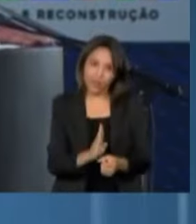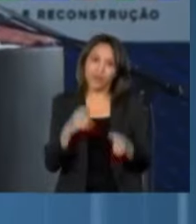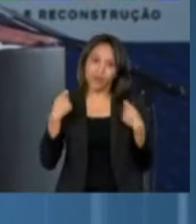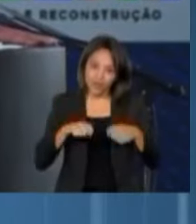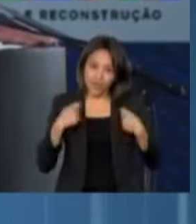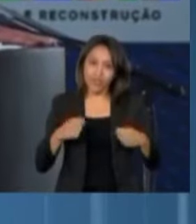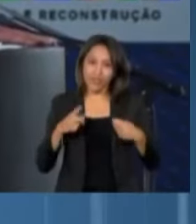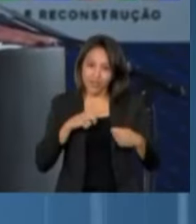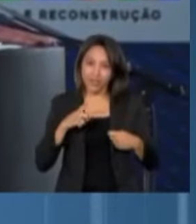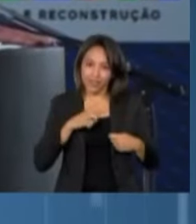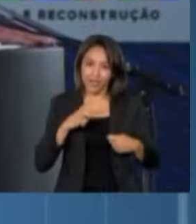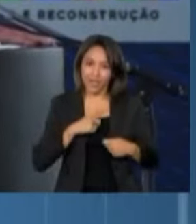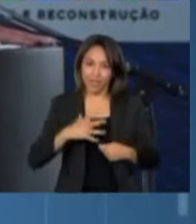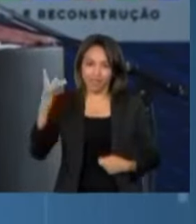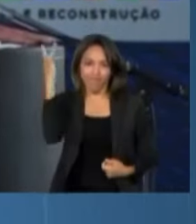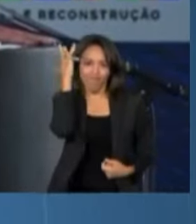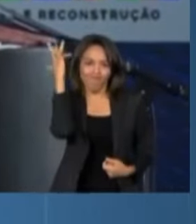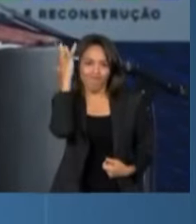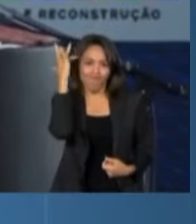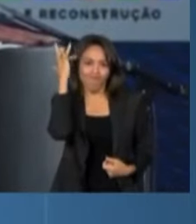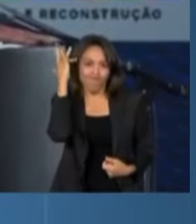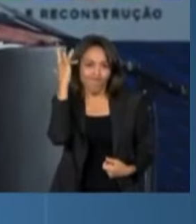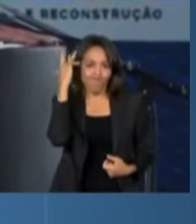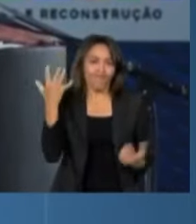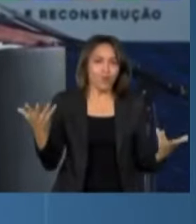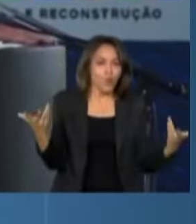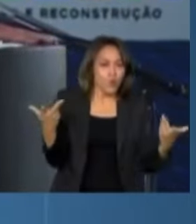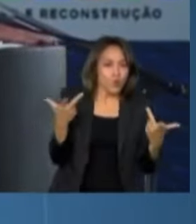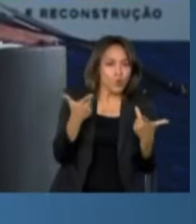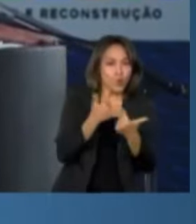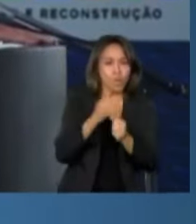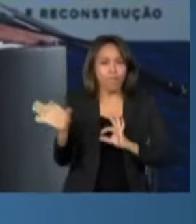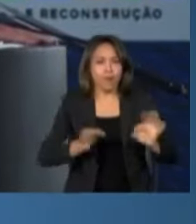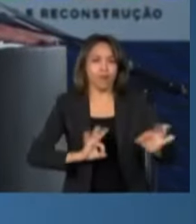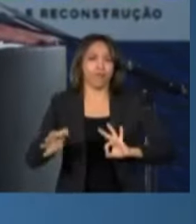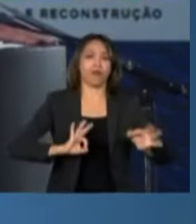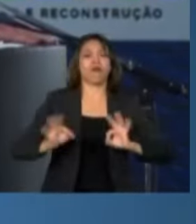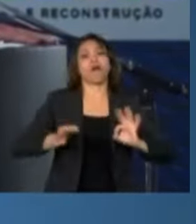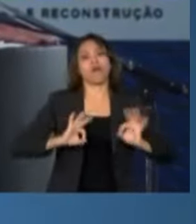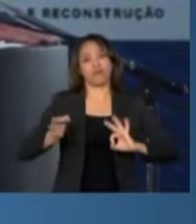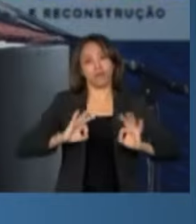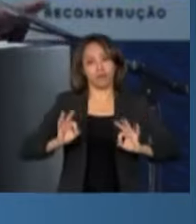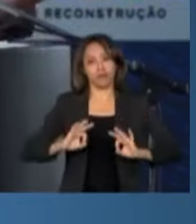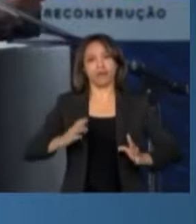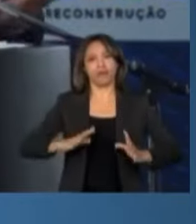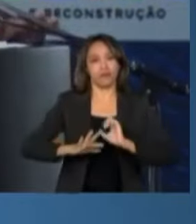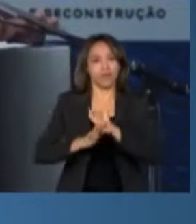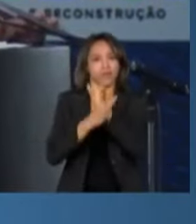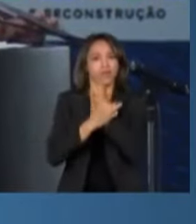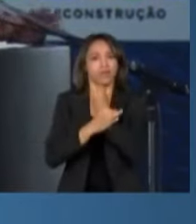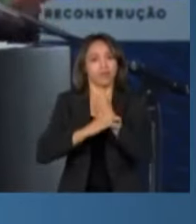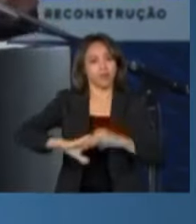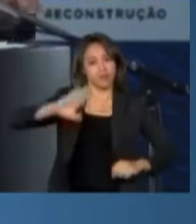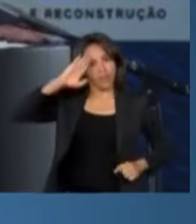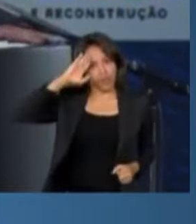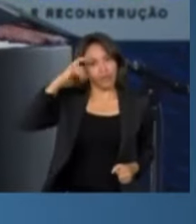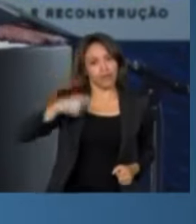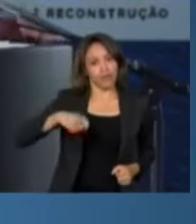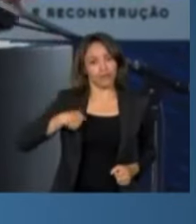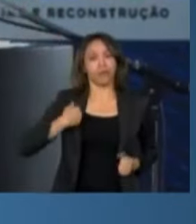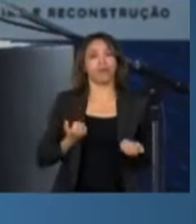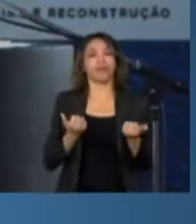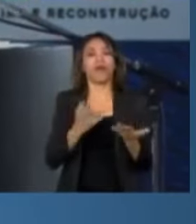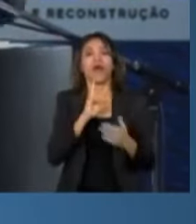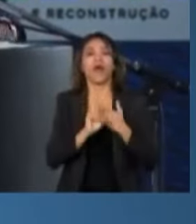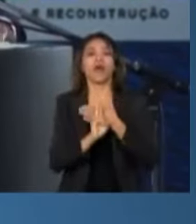agora, vai investir 450 bilhões de dólares. E o Brasil tem dois objetivos